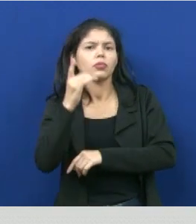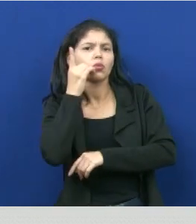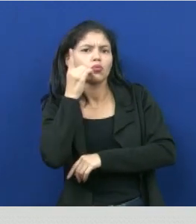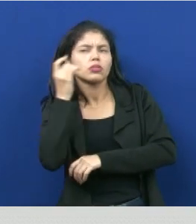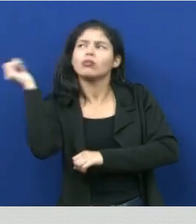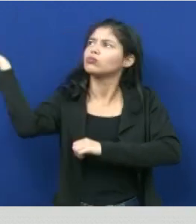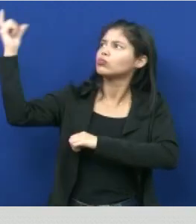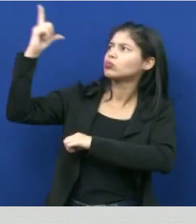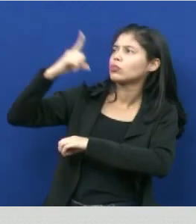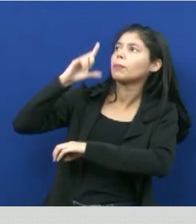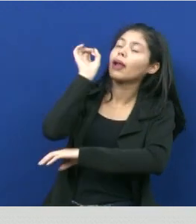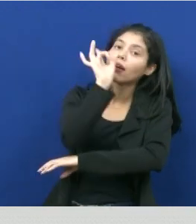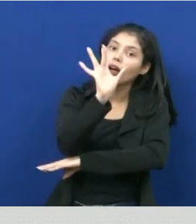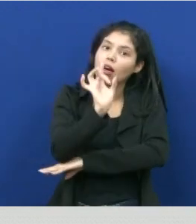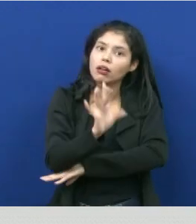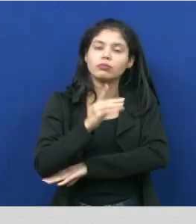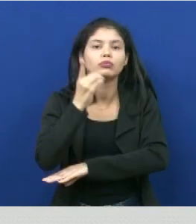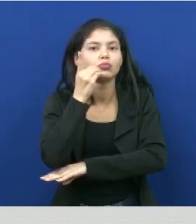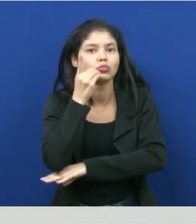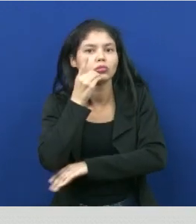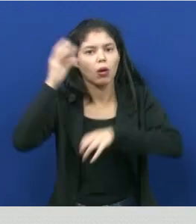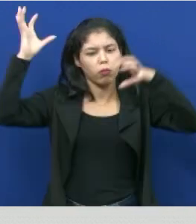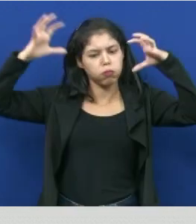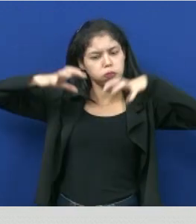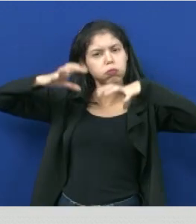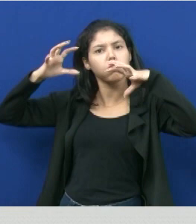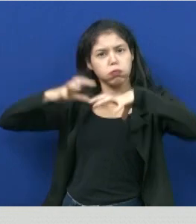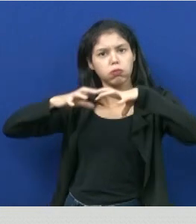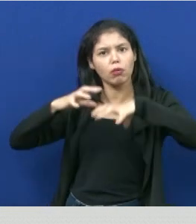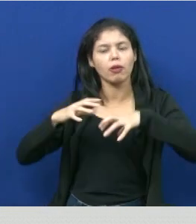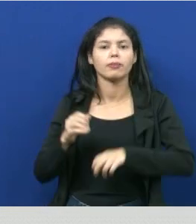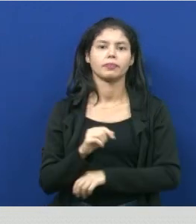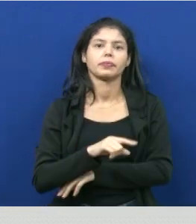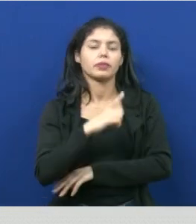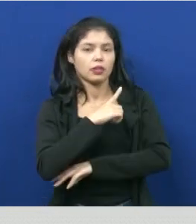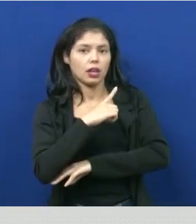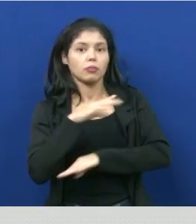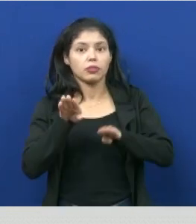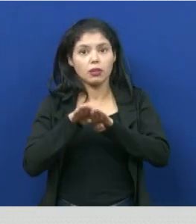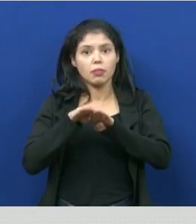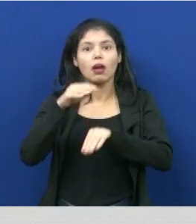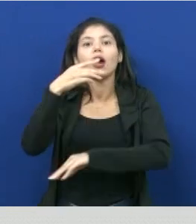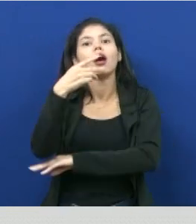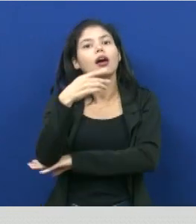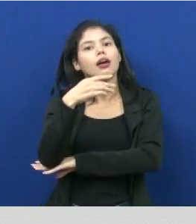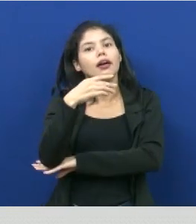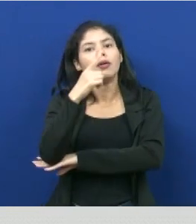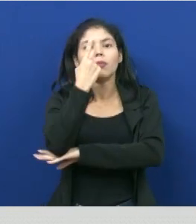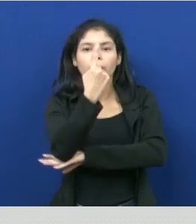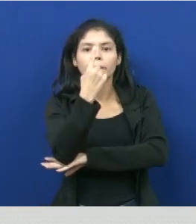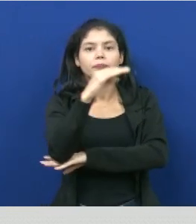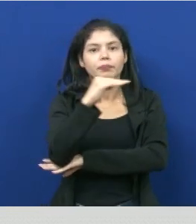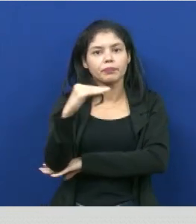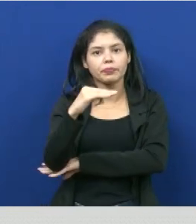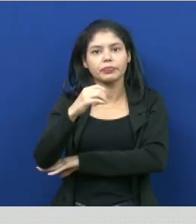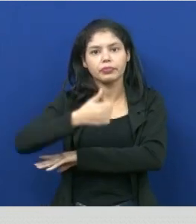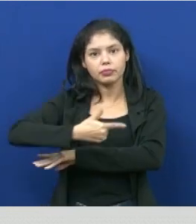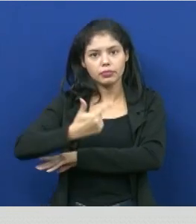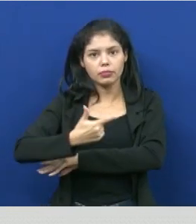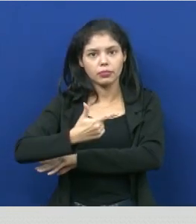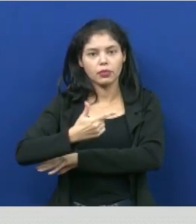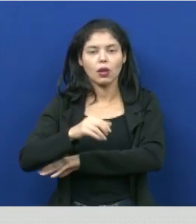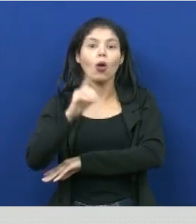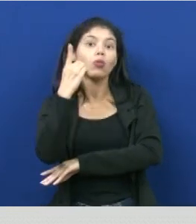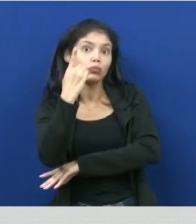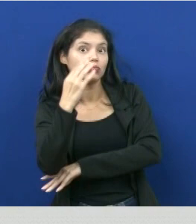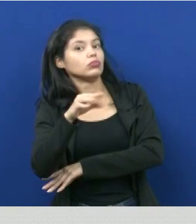sol para cada 2 dias de chuva. Então, teremos a razão 1 para 2. Um